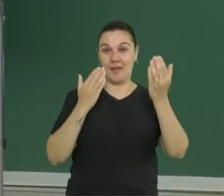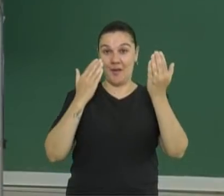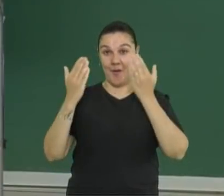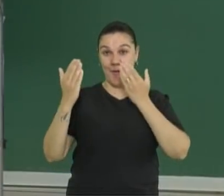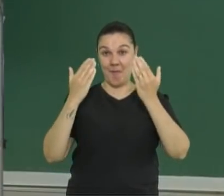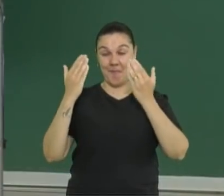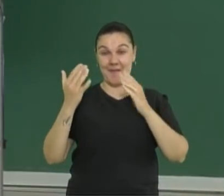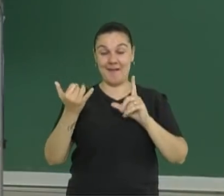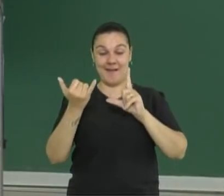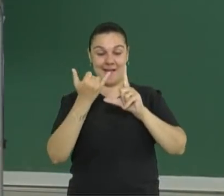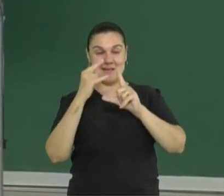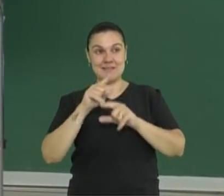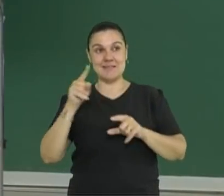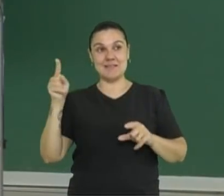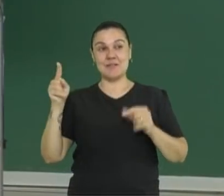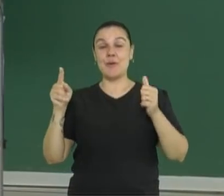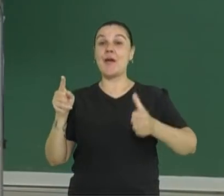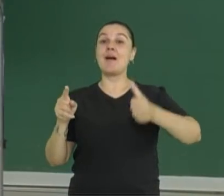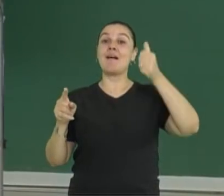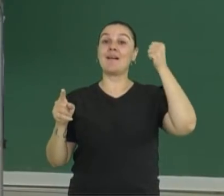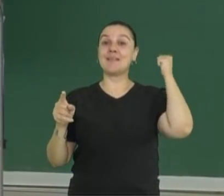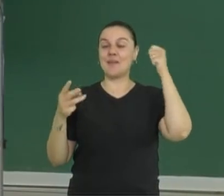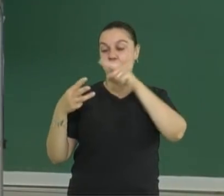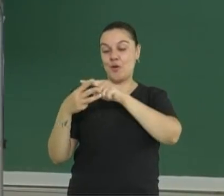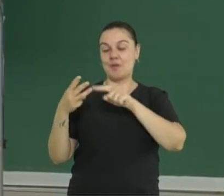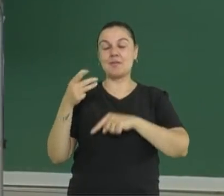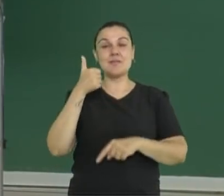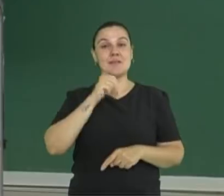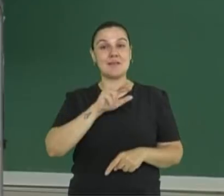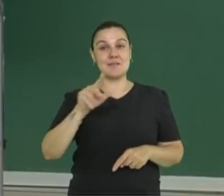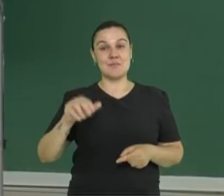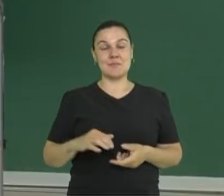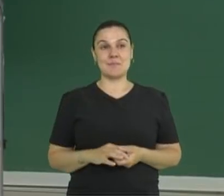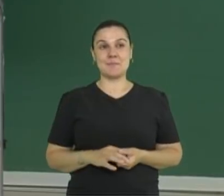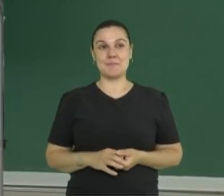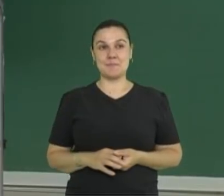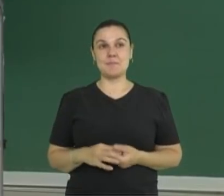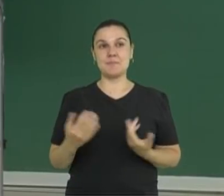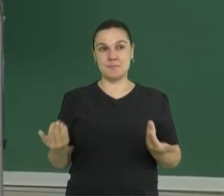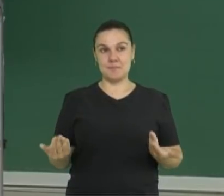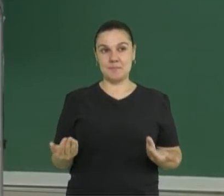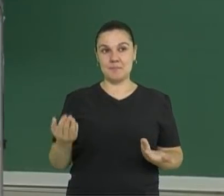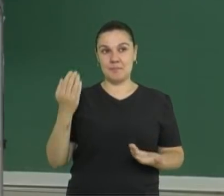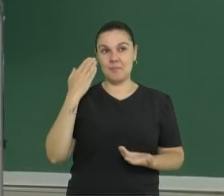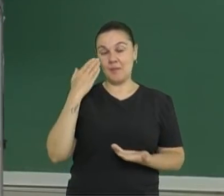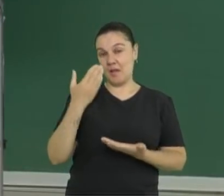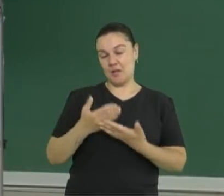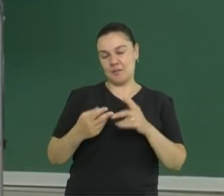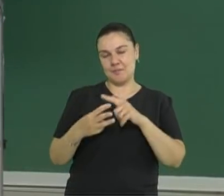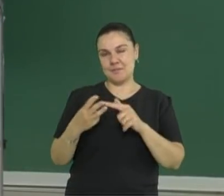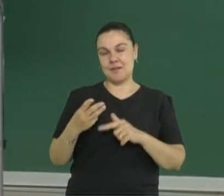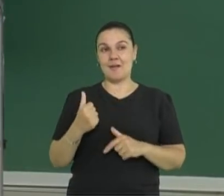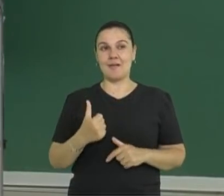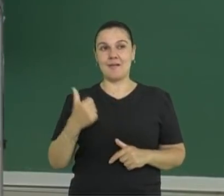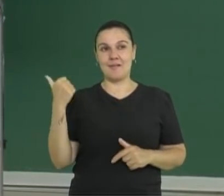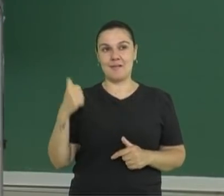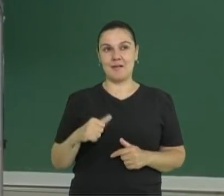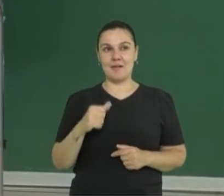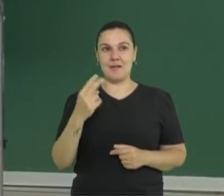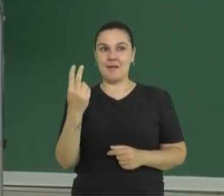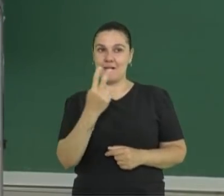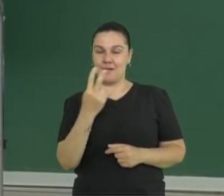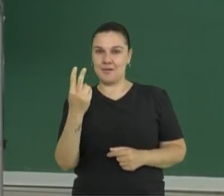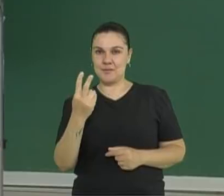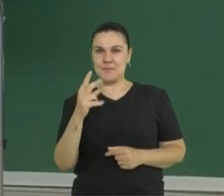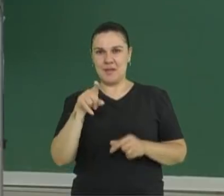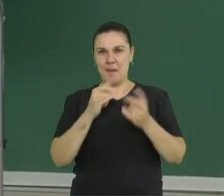essa imagem com a anterior das 3 irmãs. Acreditamos que sejam 3 irmãs. Essas duas